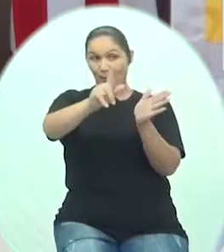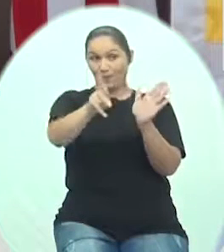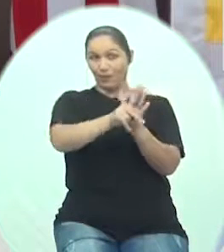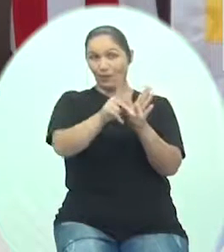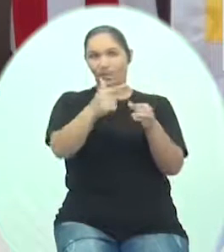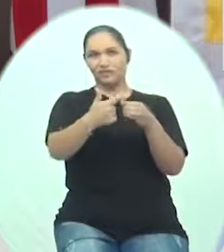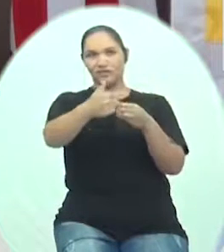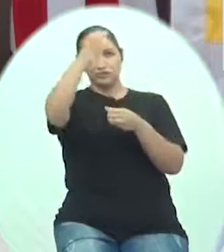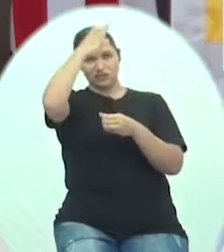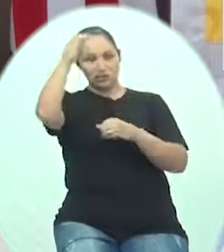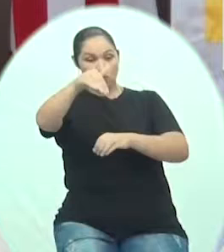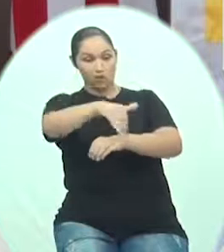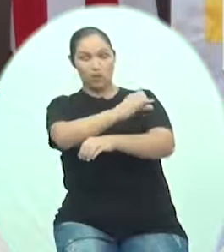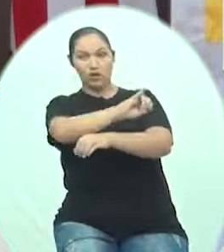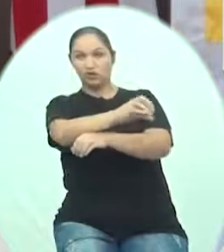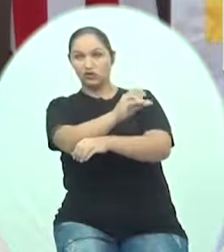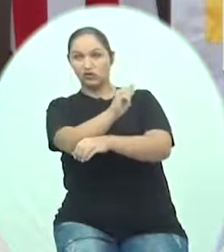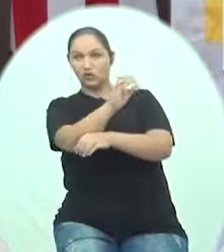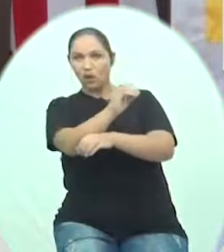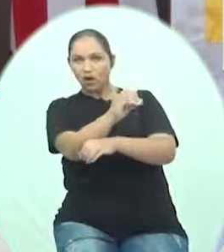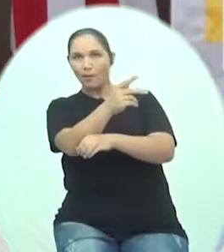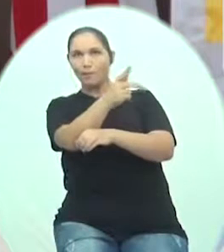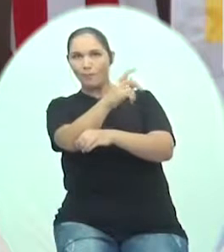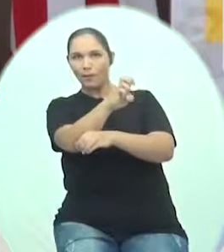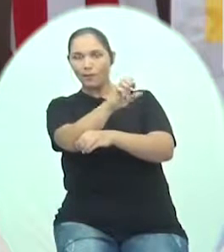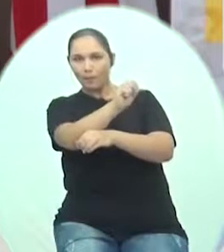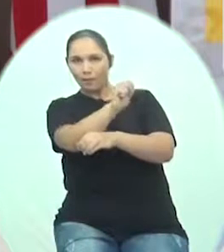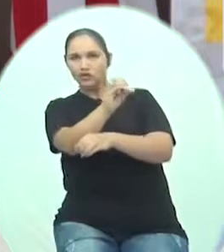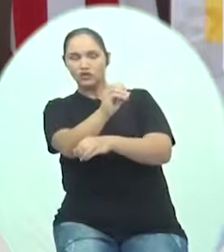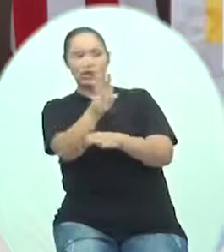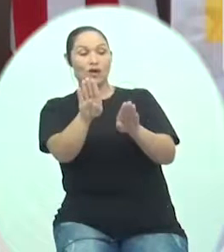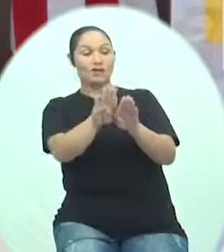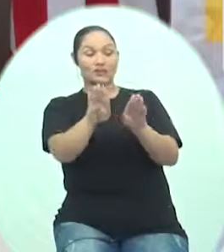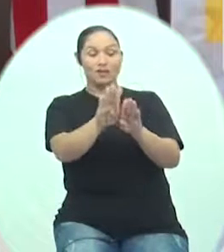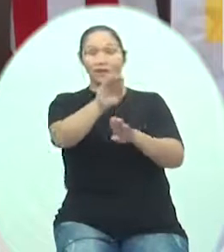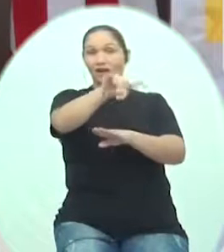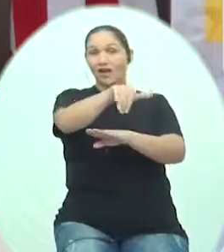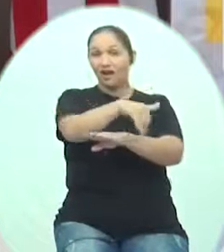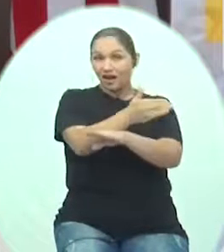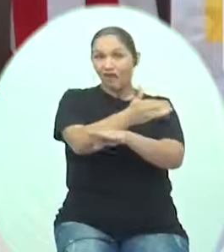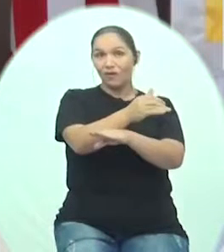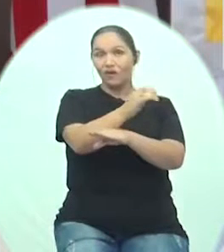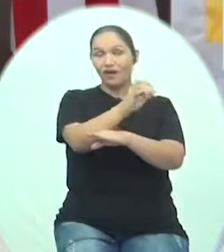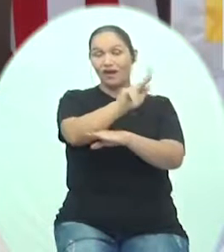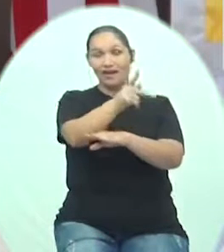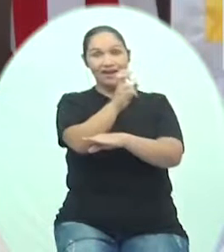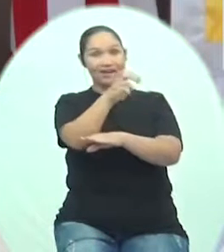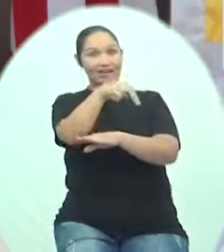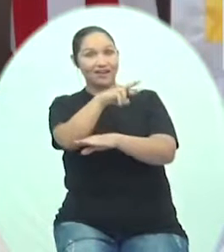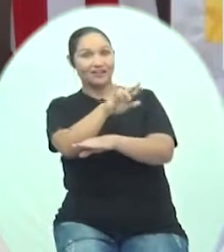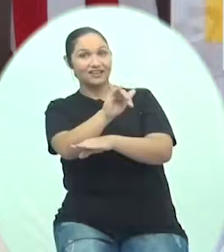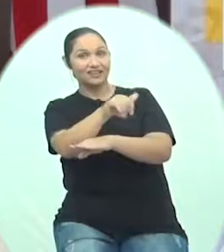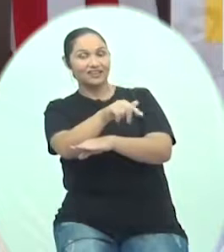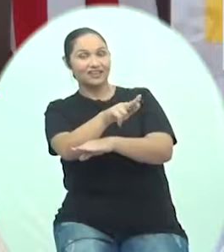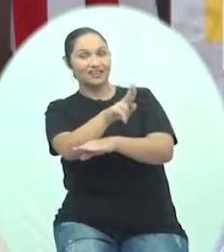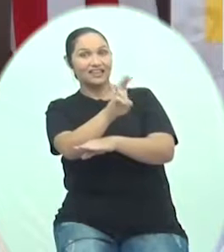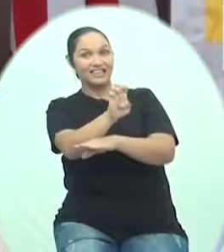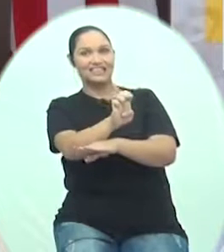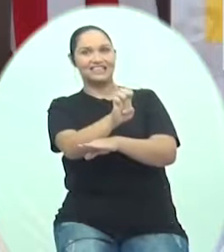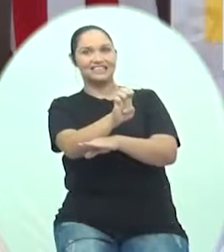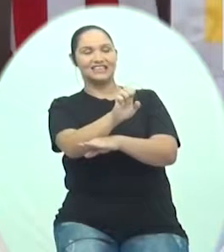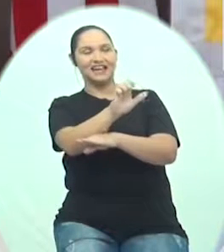Henrique Lage vai dar uma nova vida pro comércio da cidade porque as pessoas vão chegar